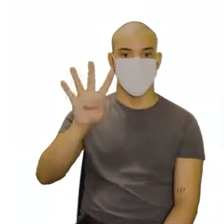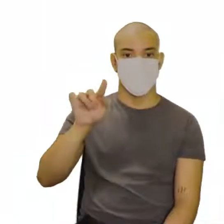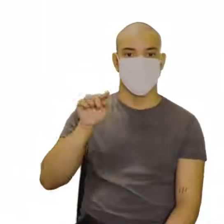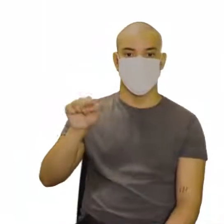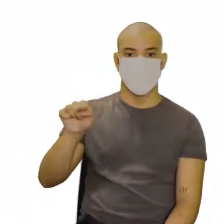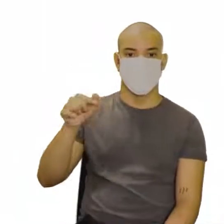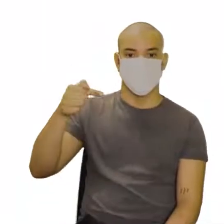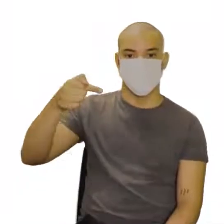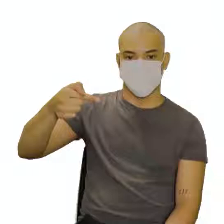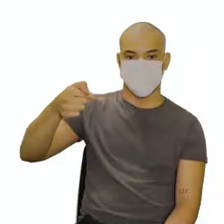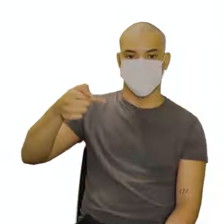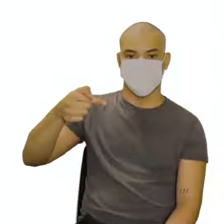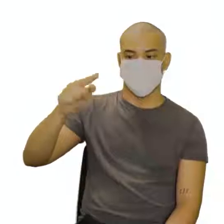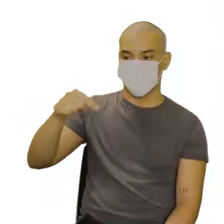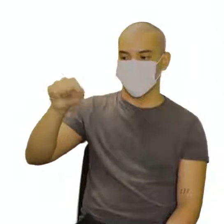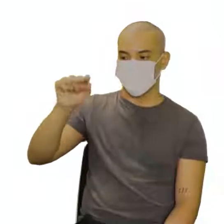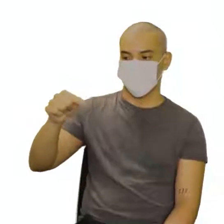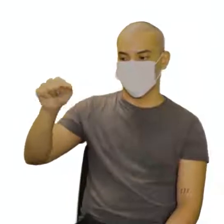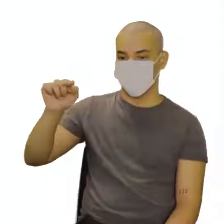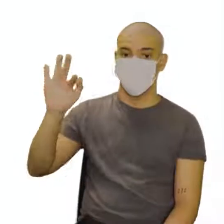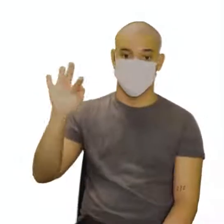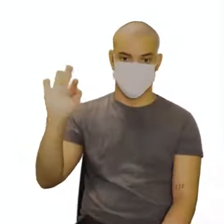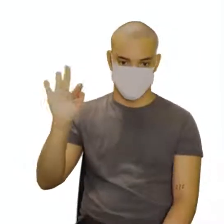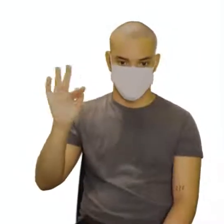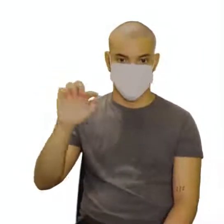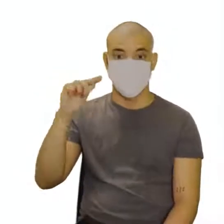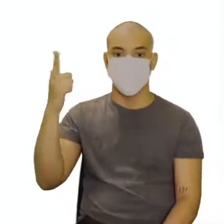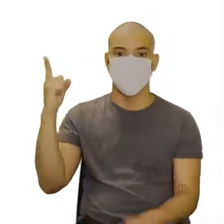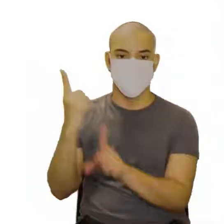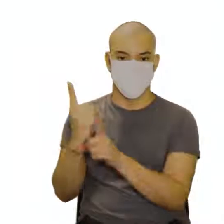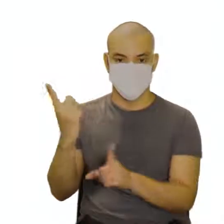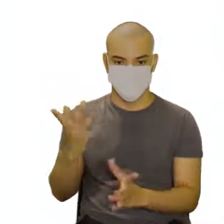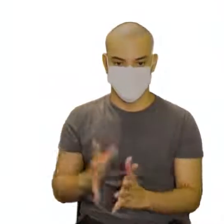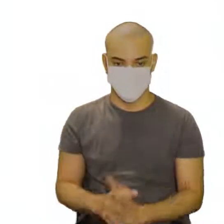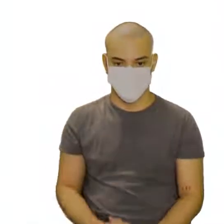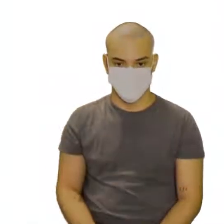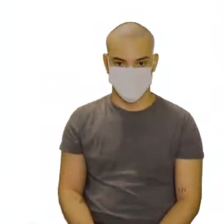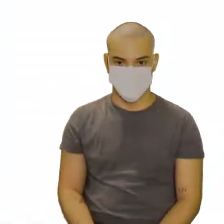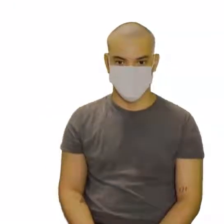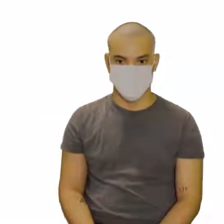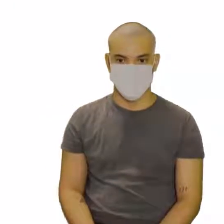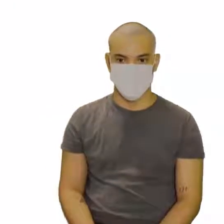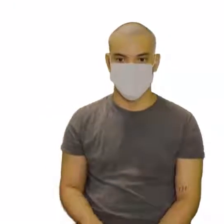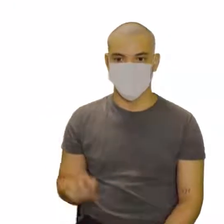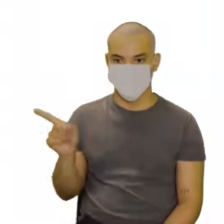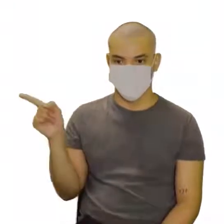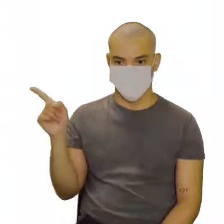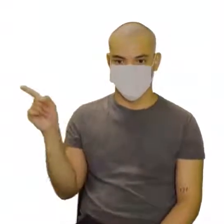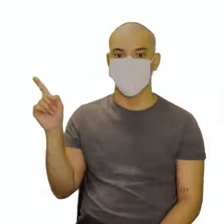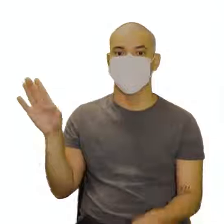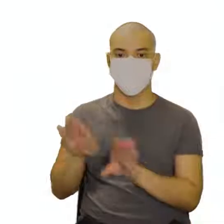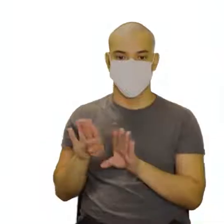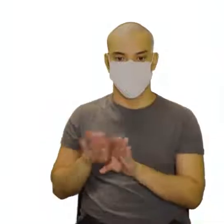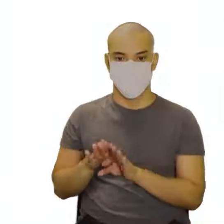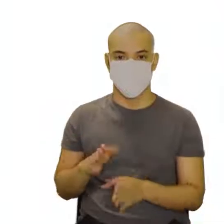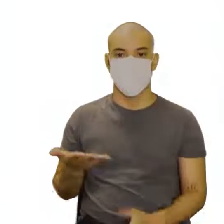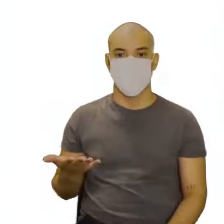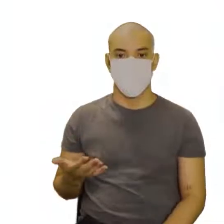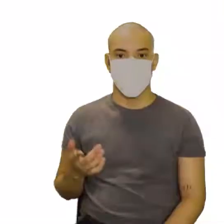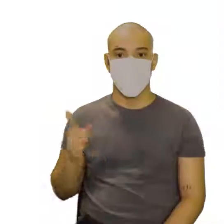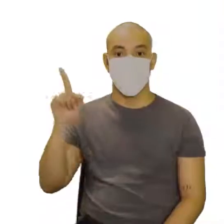4.7 microfarad. Vamos encontrar outro aqui, olha só, esse também é de 4.7, ok? Esse aqui